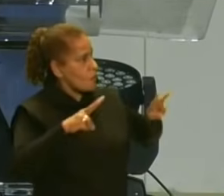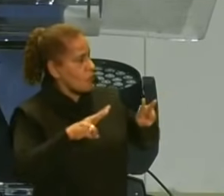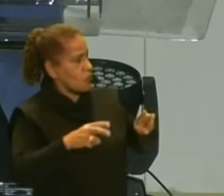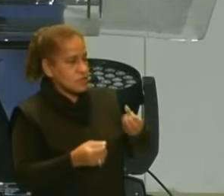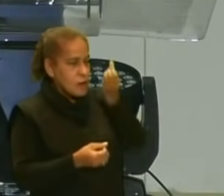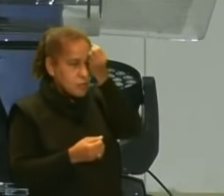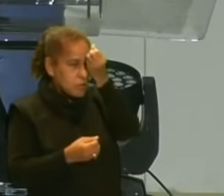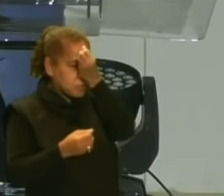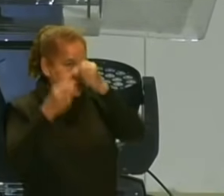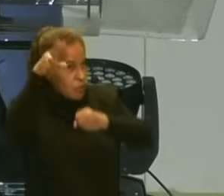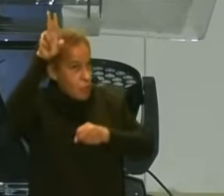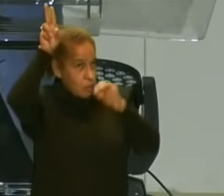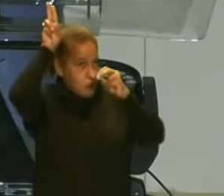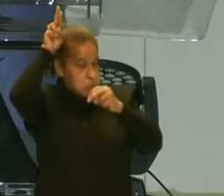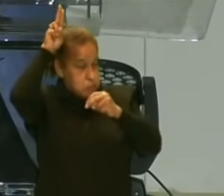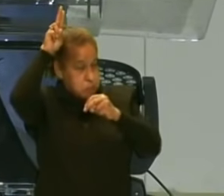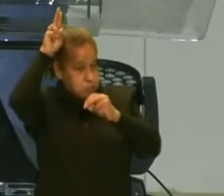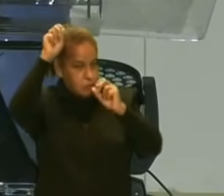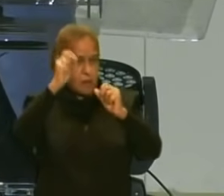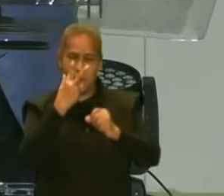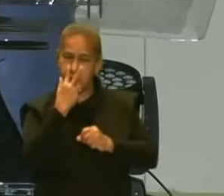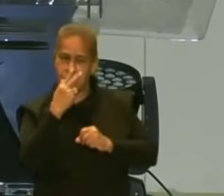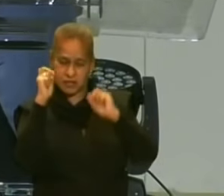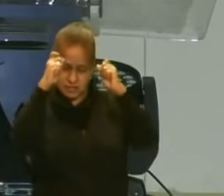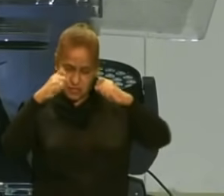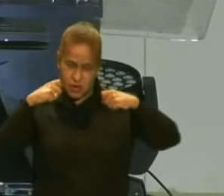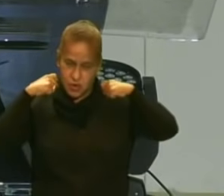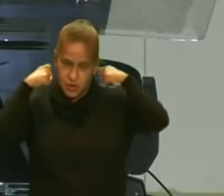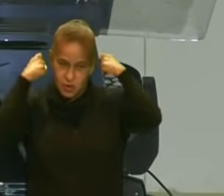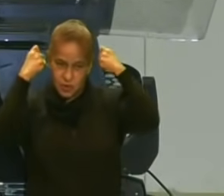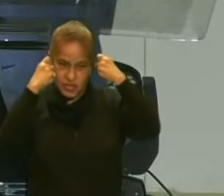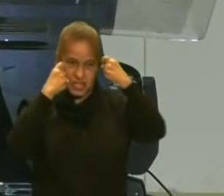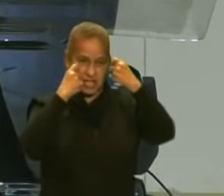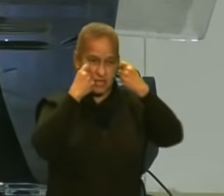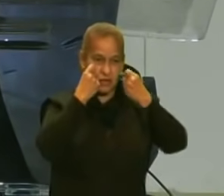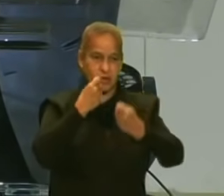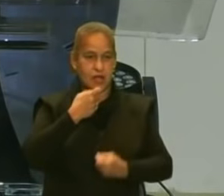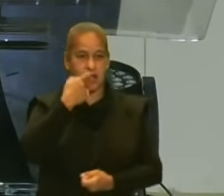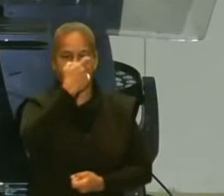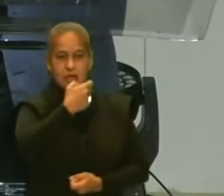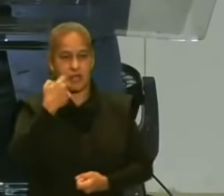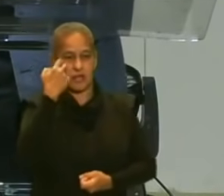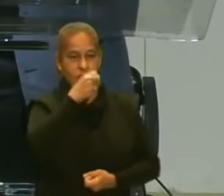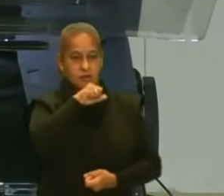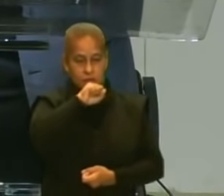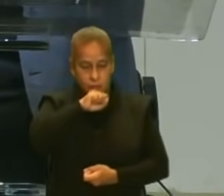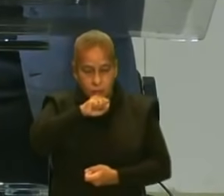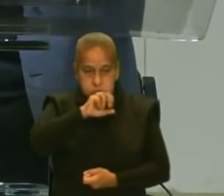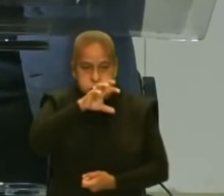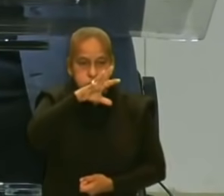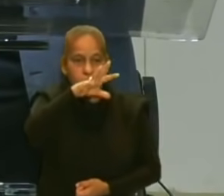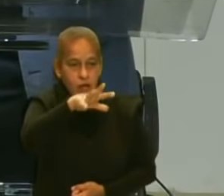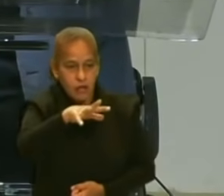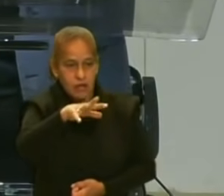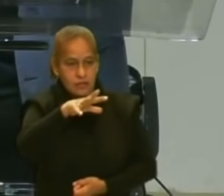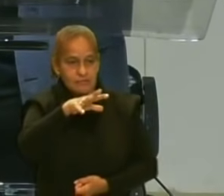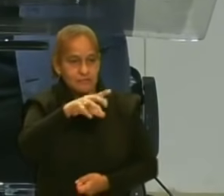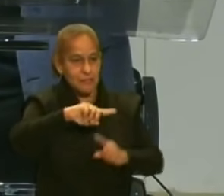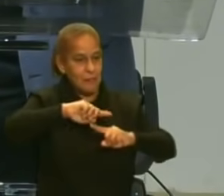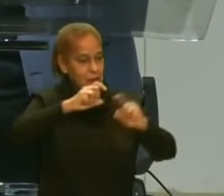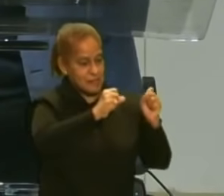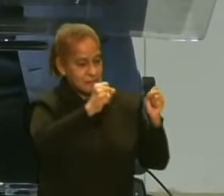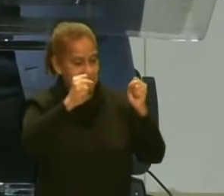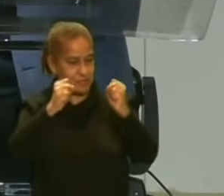2 chifres, como cordeiro, mas que falava como dragão, e exercia toda a autoridade da primeira besta em